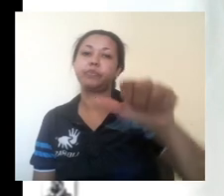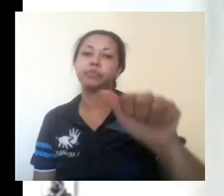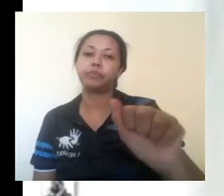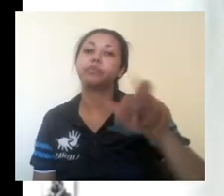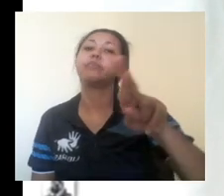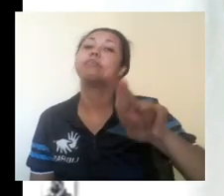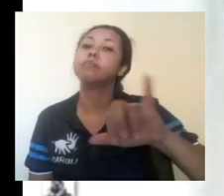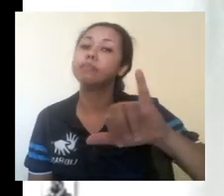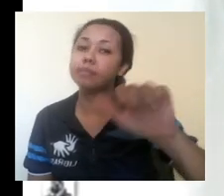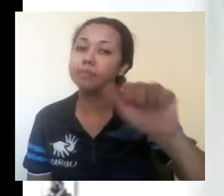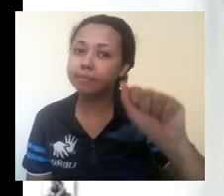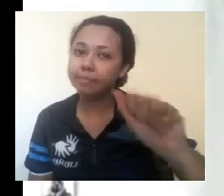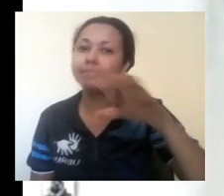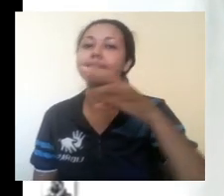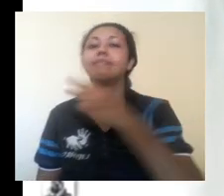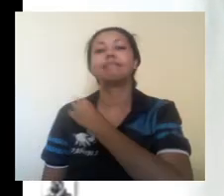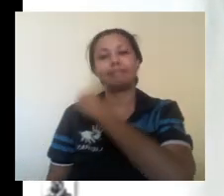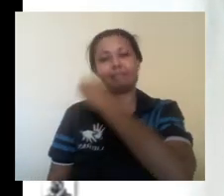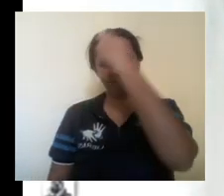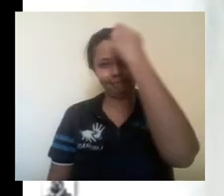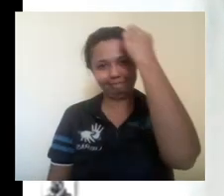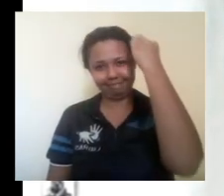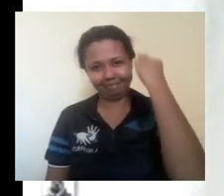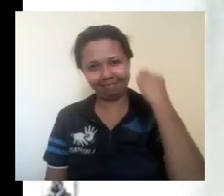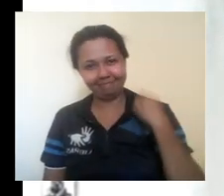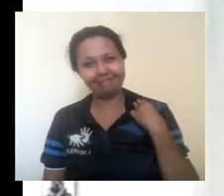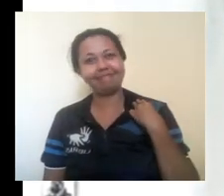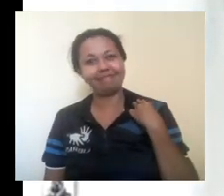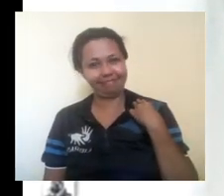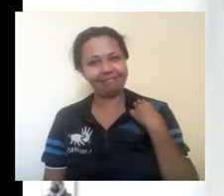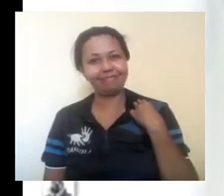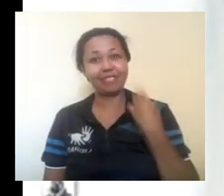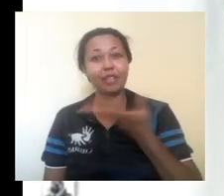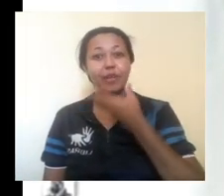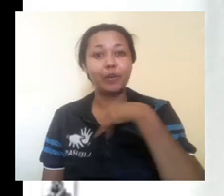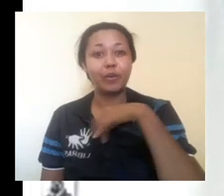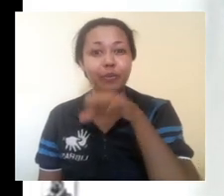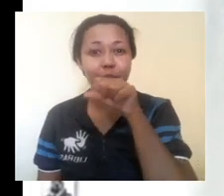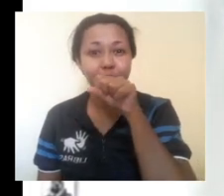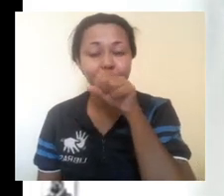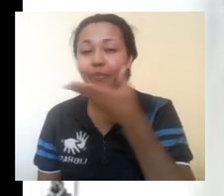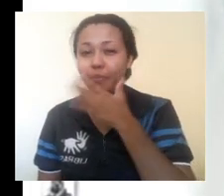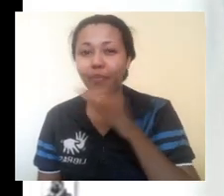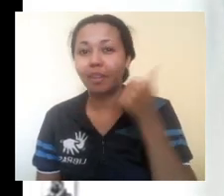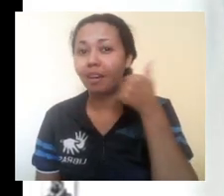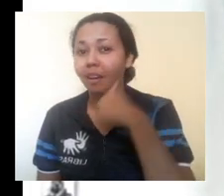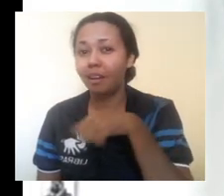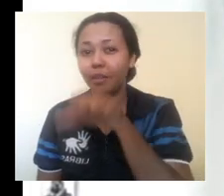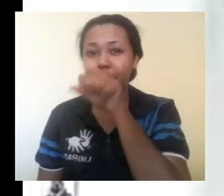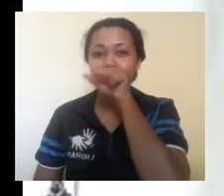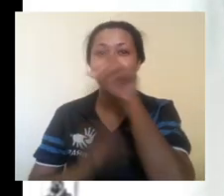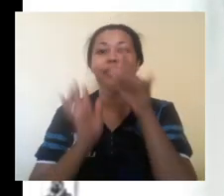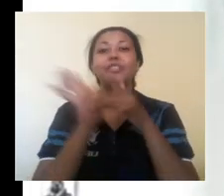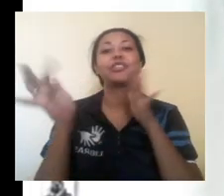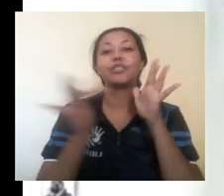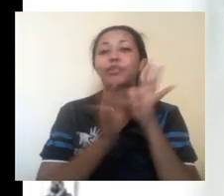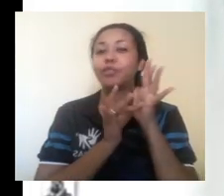tinha por volta de 12 anos. Graça e paz, a irmã Marlene, mãe do pastor Alexandre, está nos saudando com a paz do Senhor. Amém.